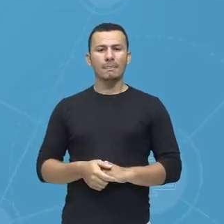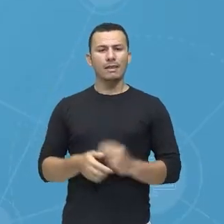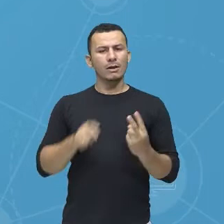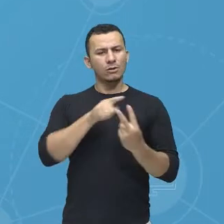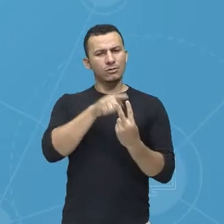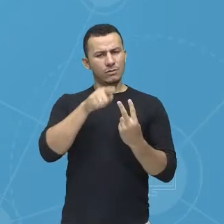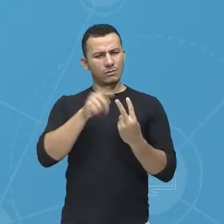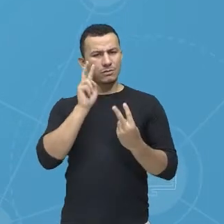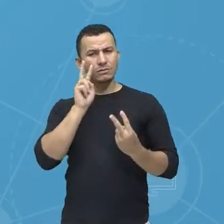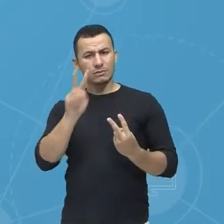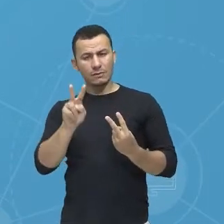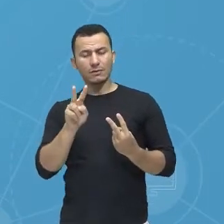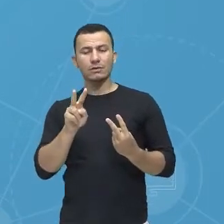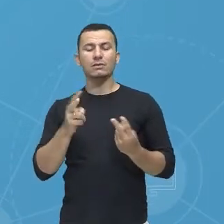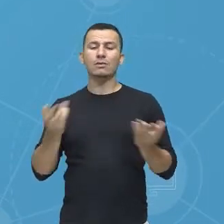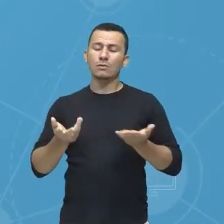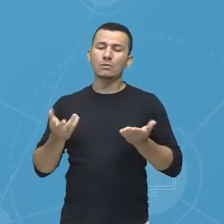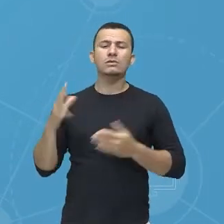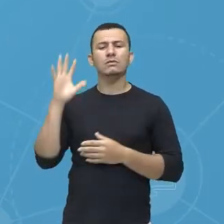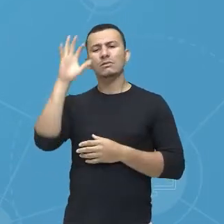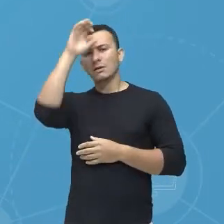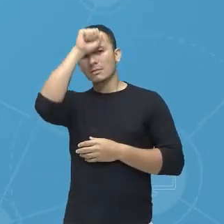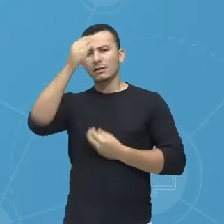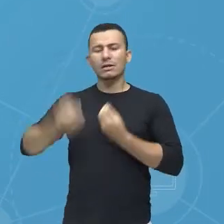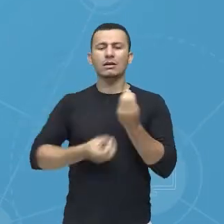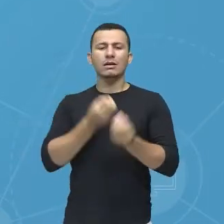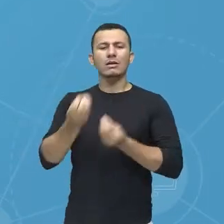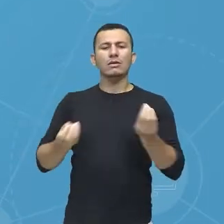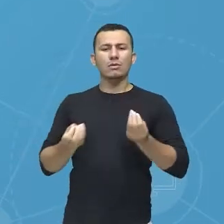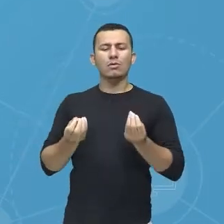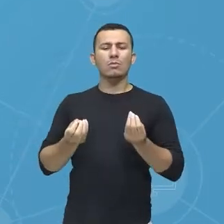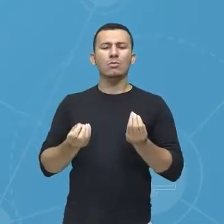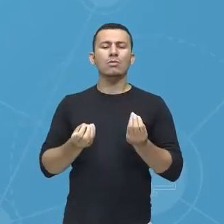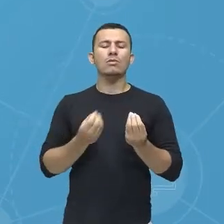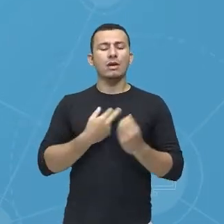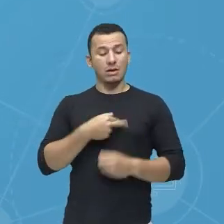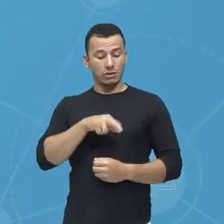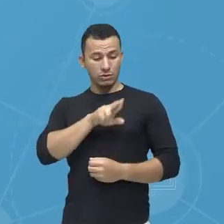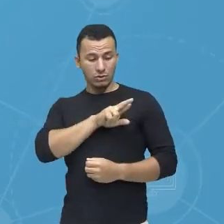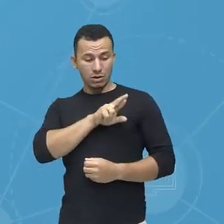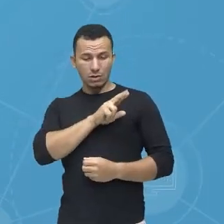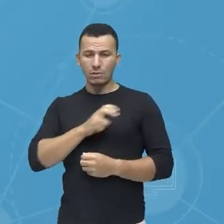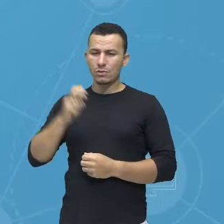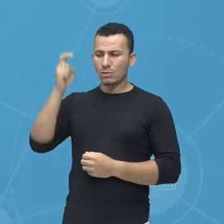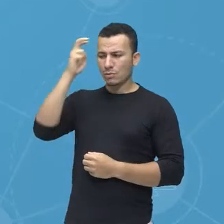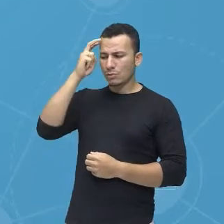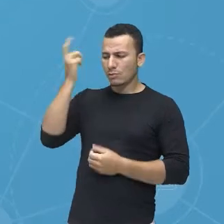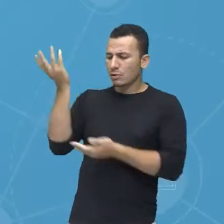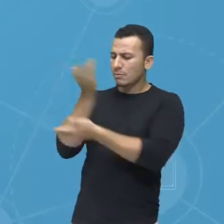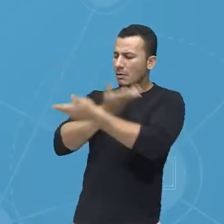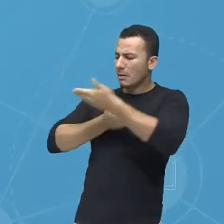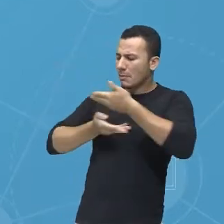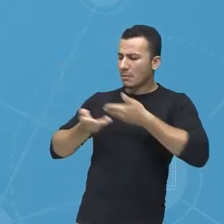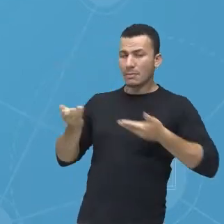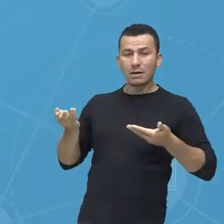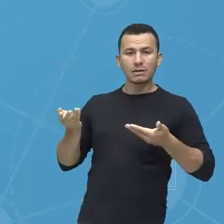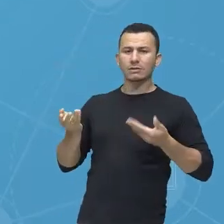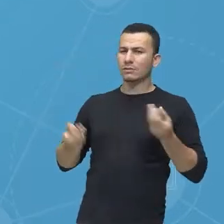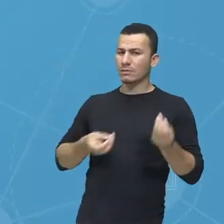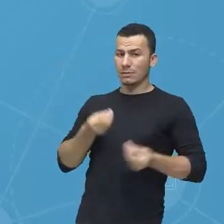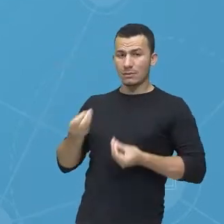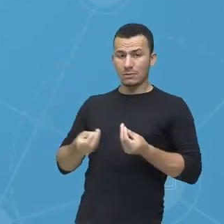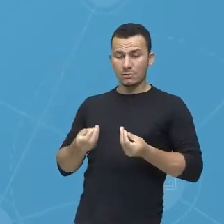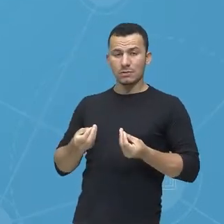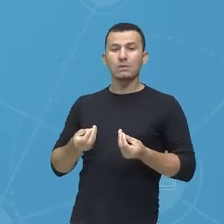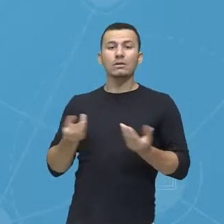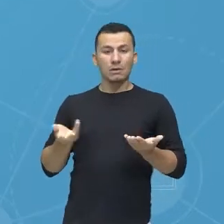tema vai nos mostrar qual é a relação da religião com a cultura. Mas para nós vermos